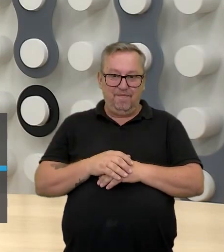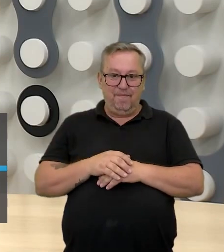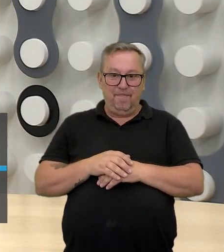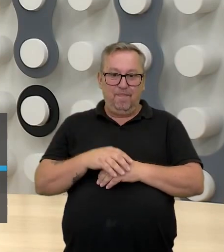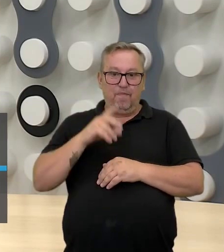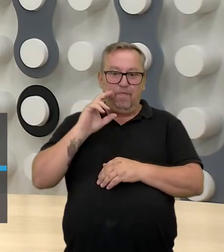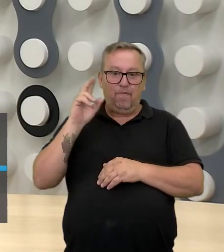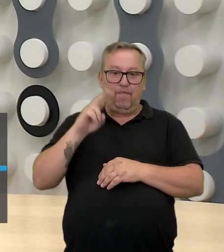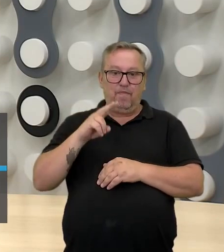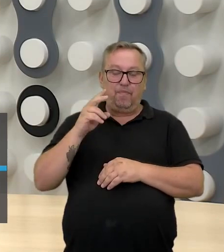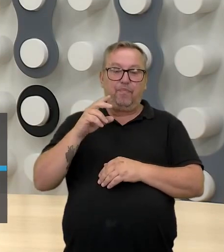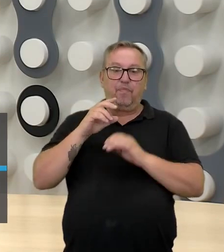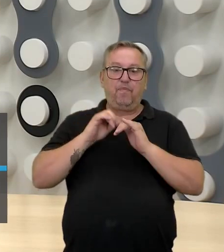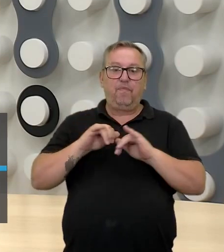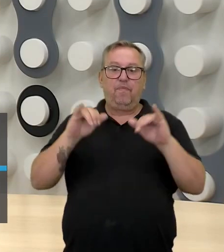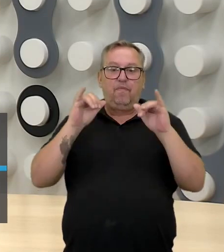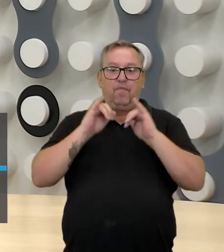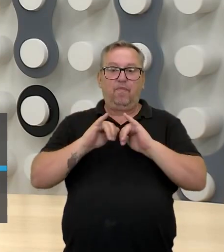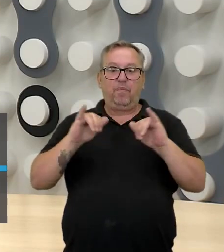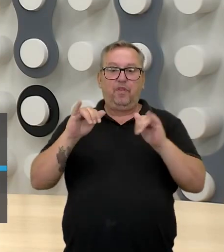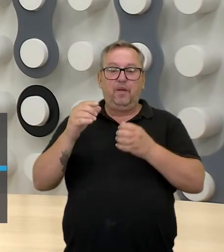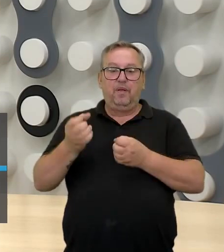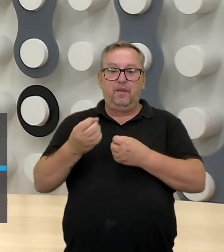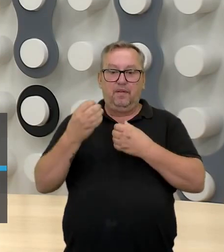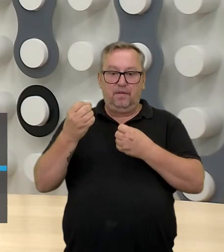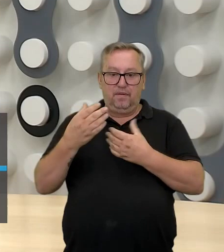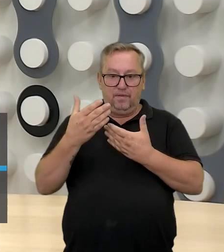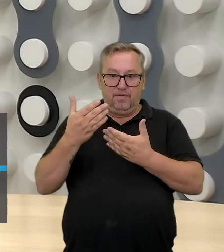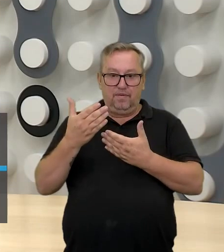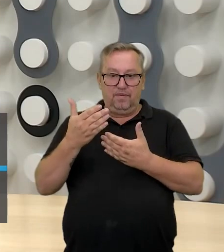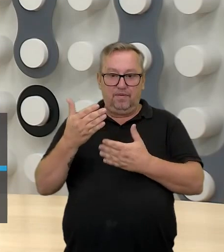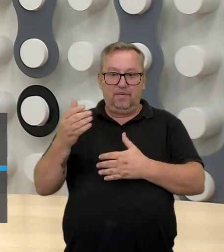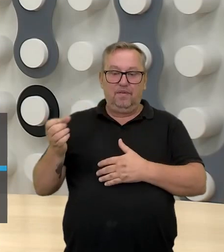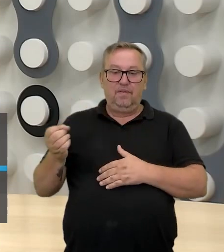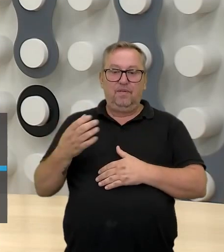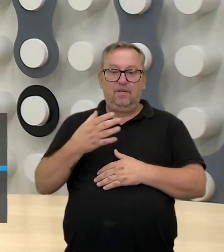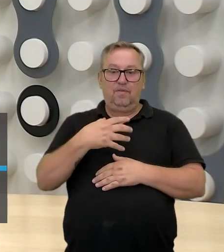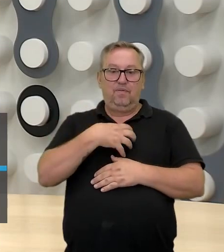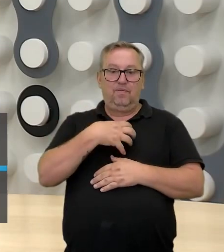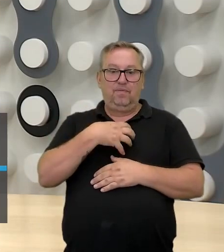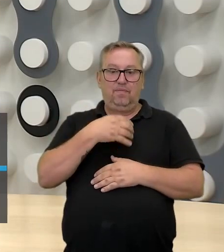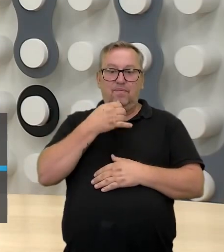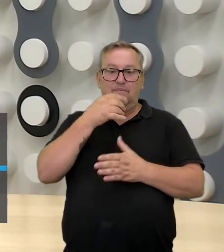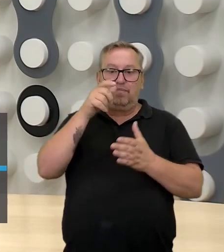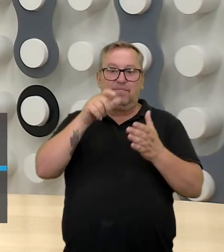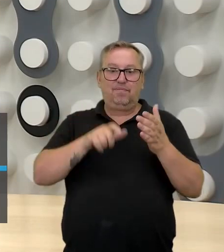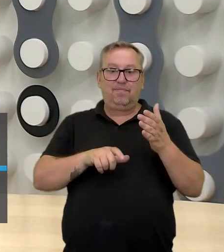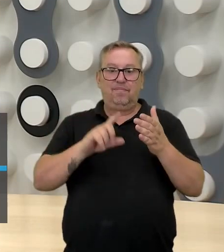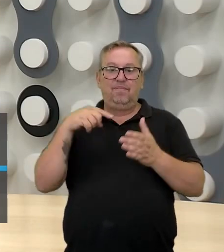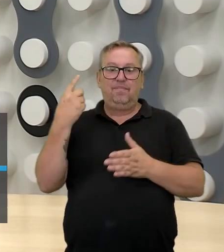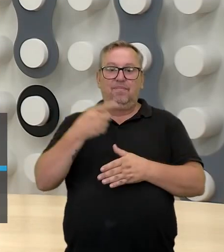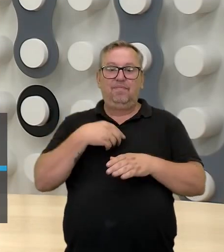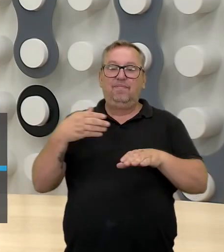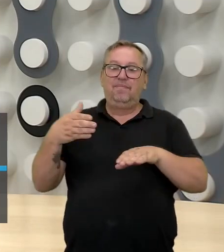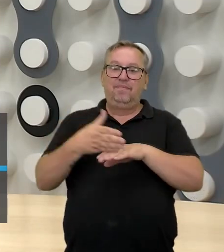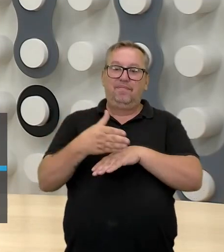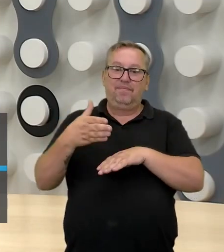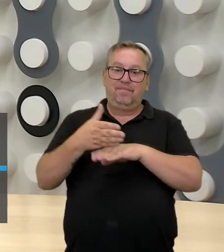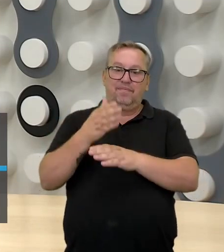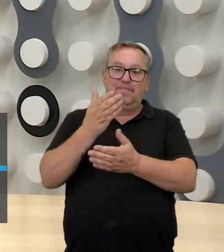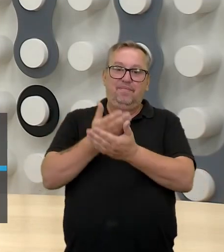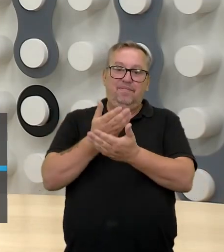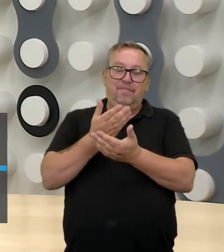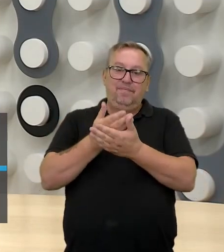gentileza, divulga essa informação, esse novo modelinho aí para a gente acessar as aulas